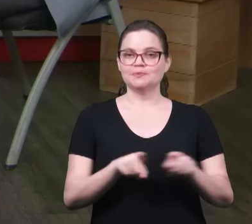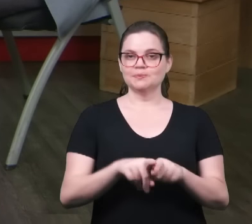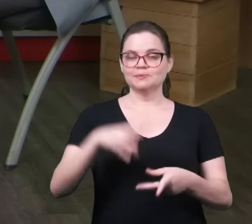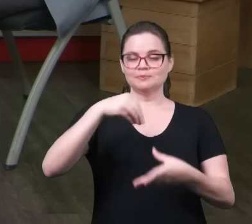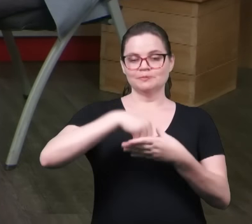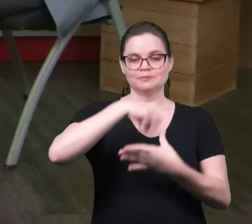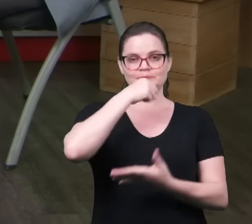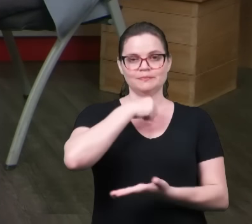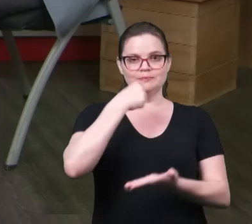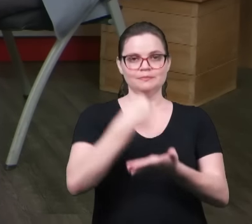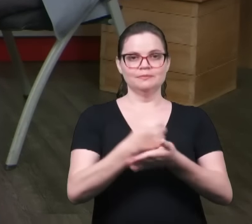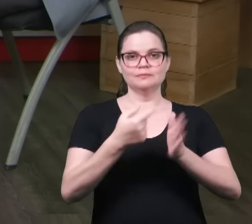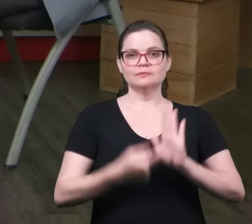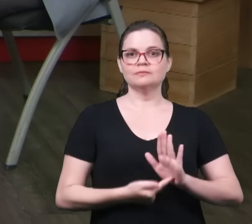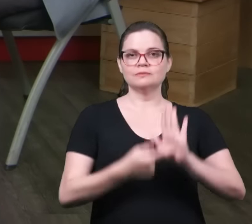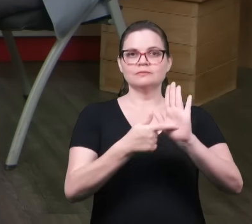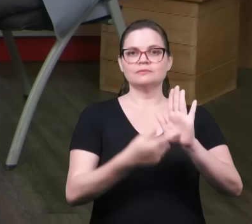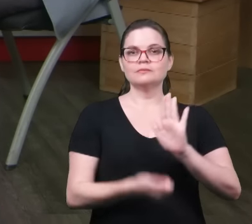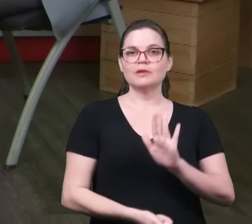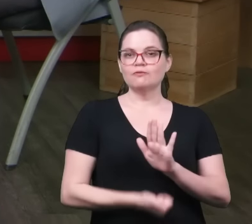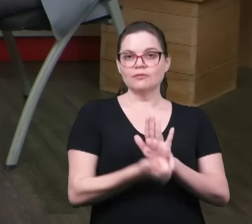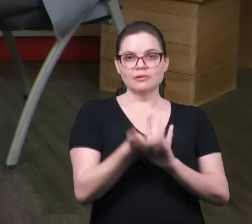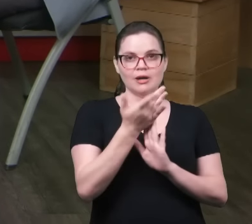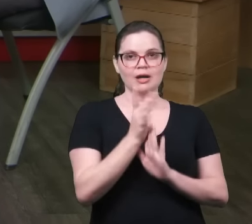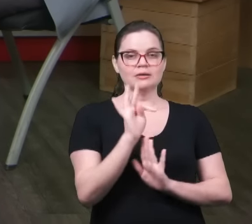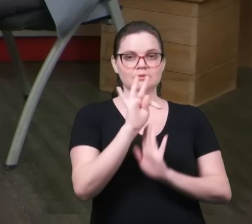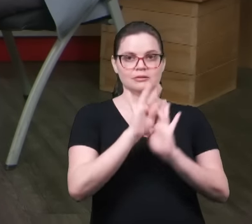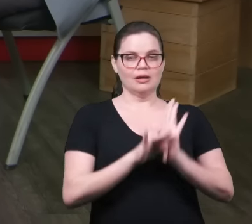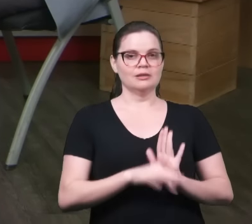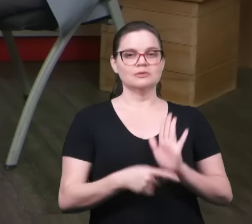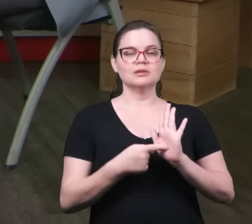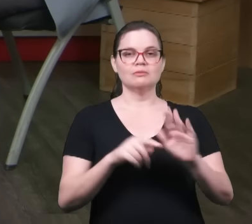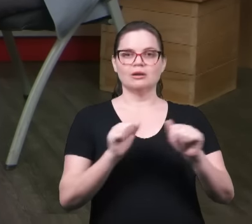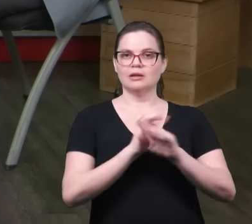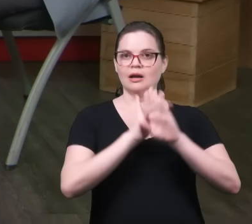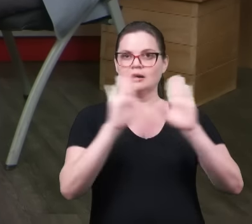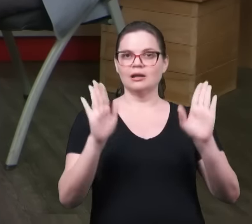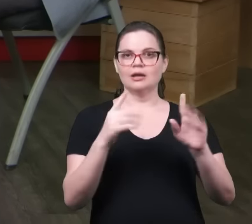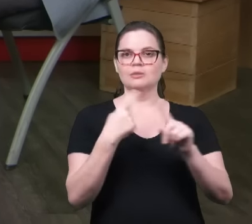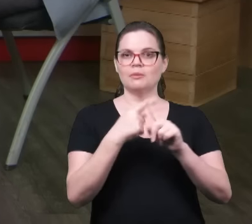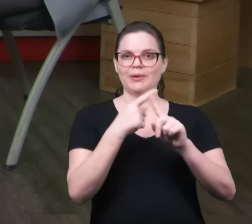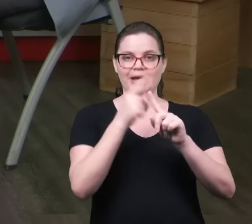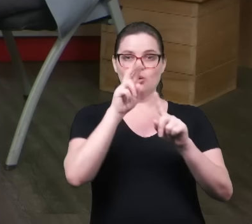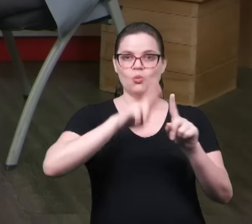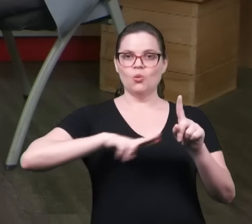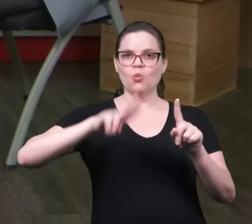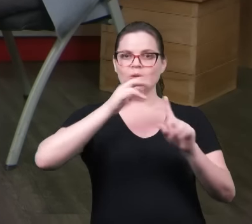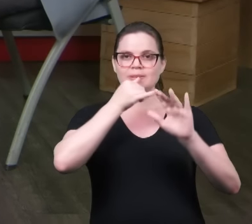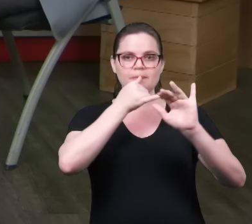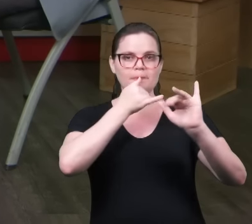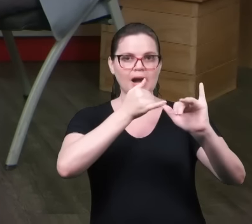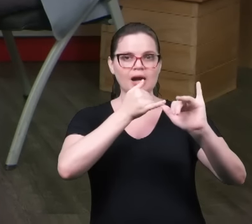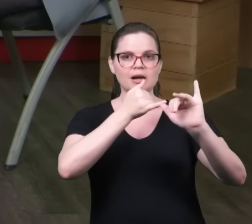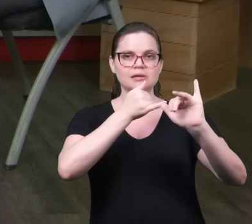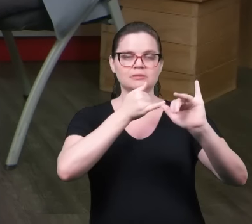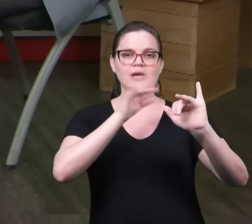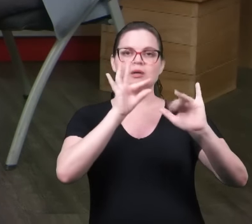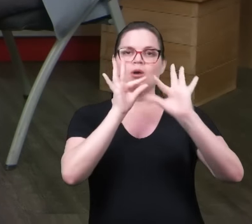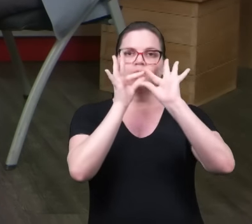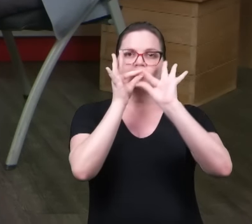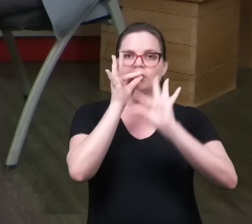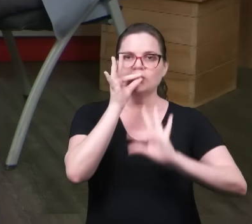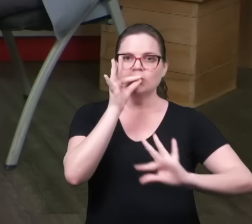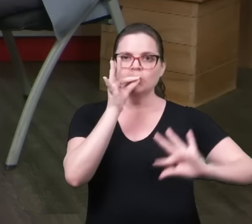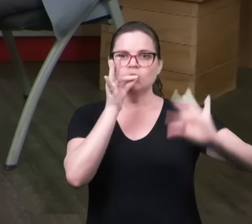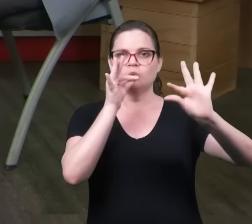nós vemos em inúmeras passagens esse instrumento, a trombeta, que